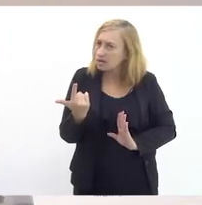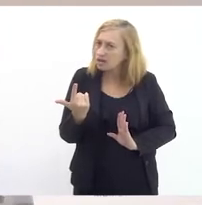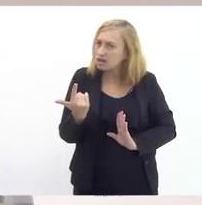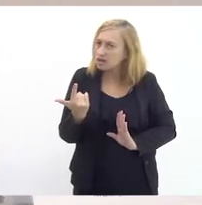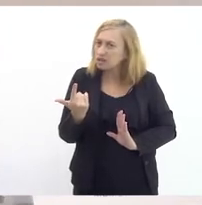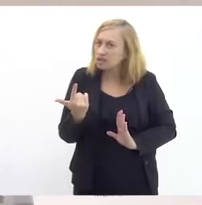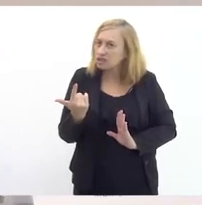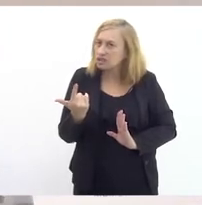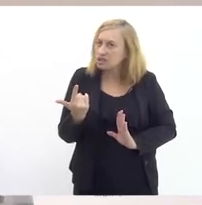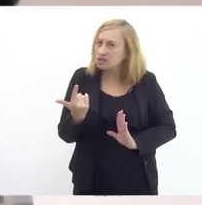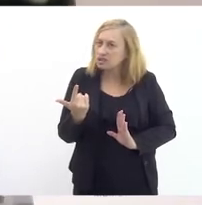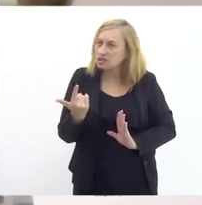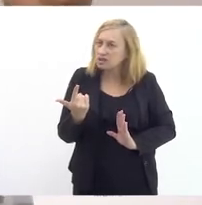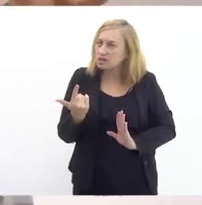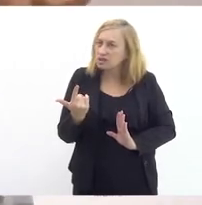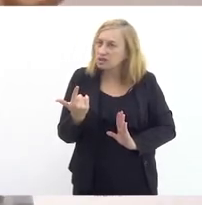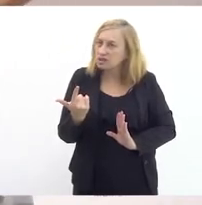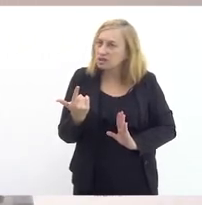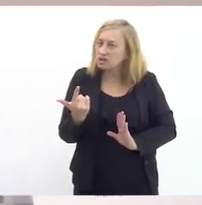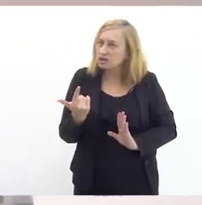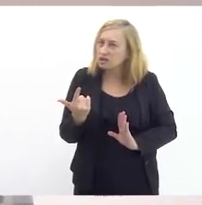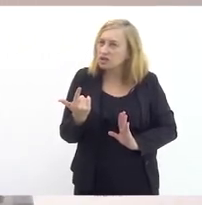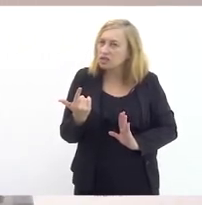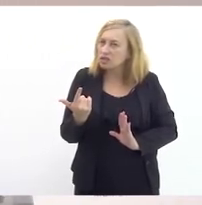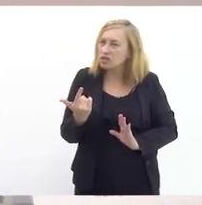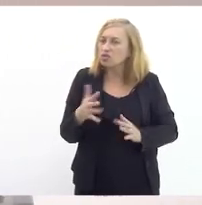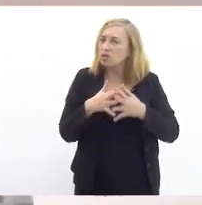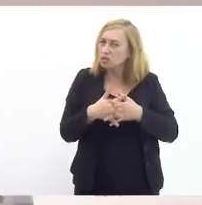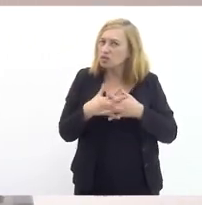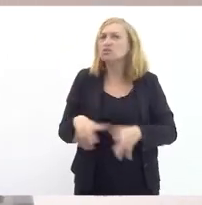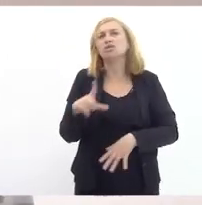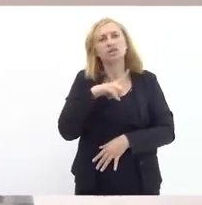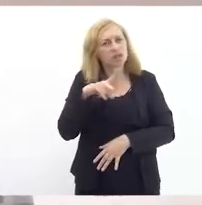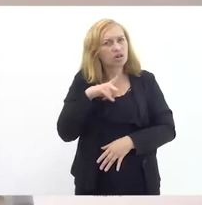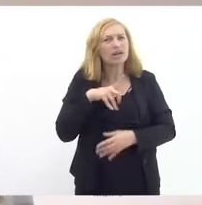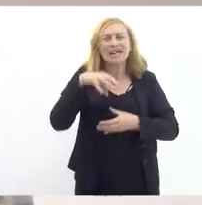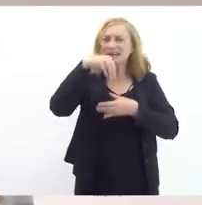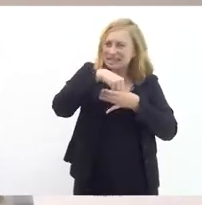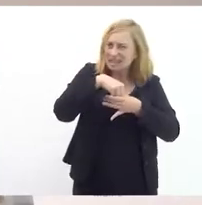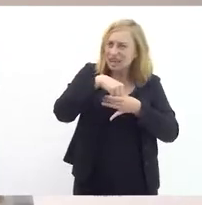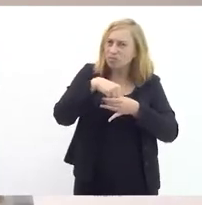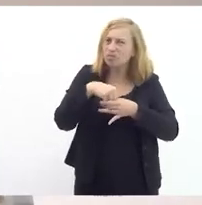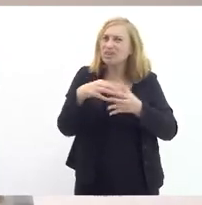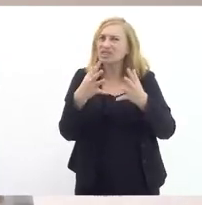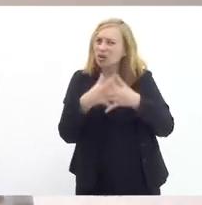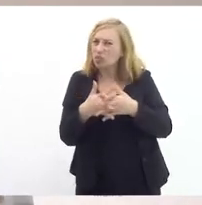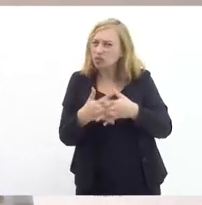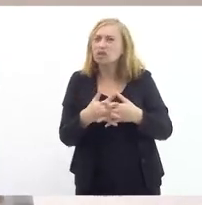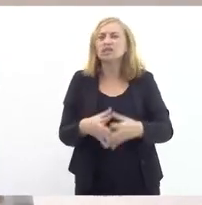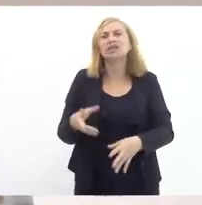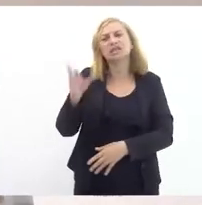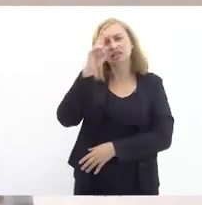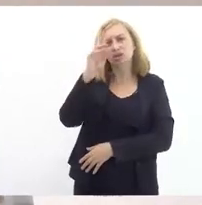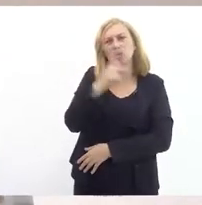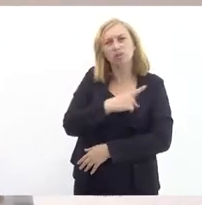que desarranjo nós temos. E dentro desse desarranjo, senhora